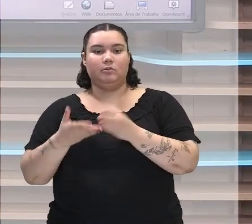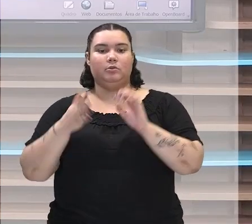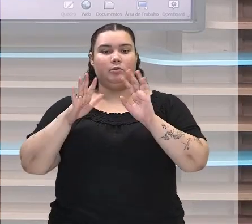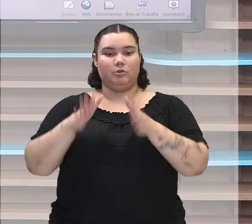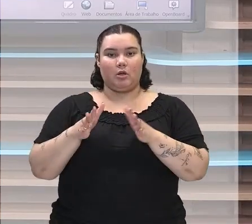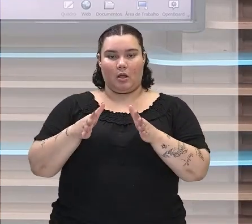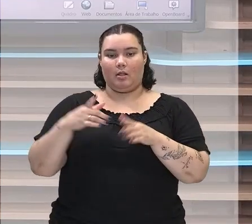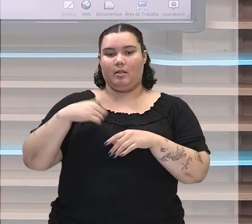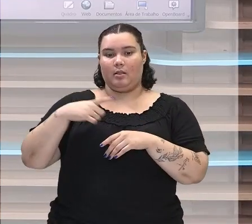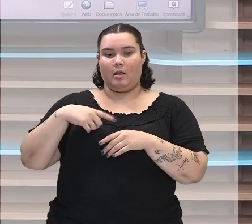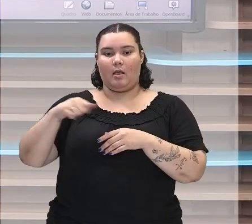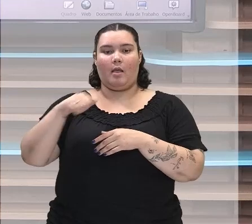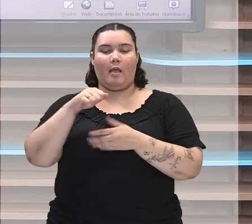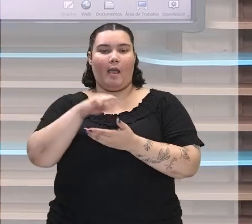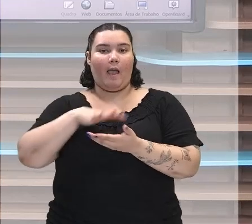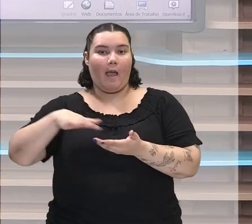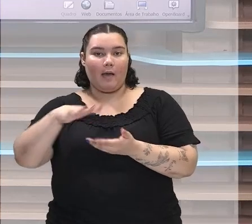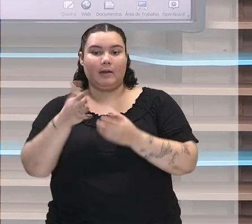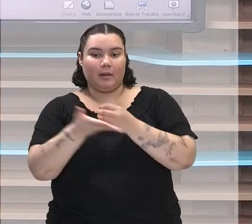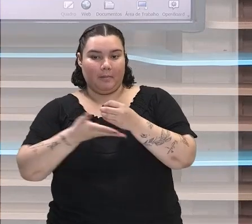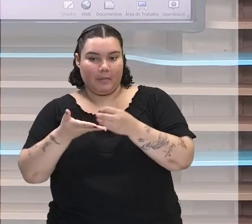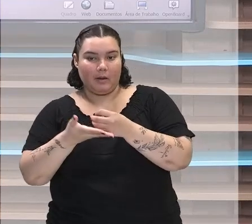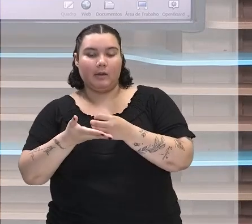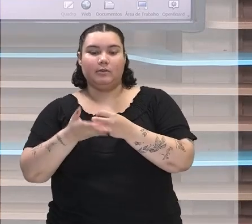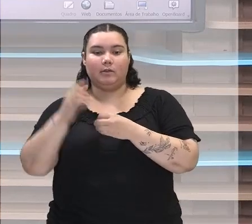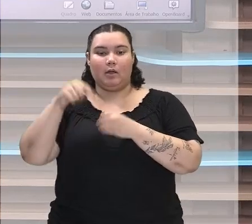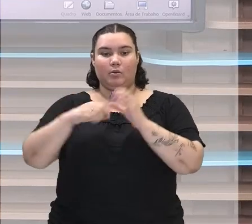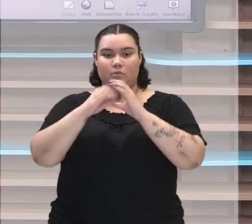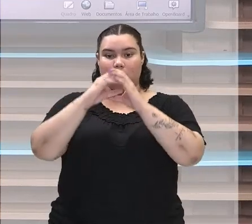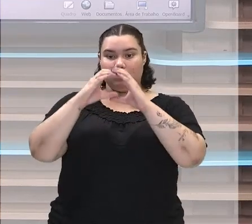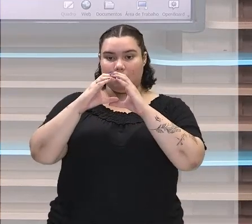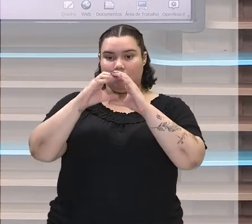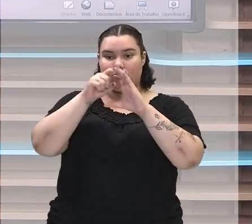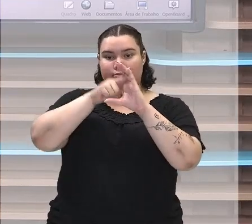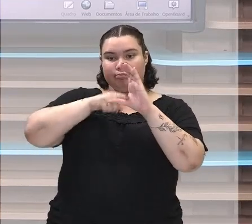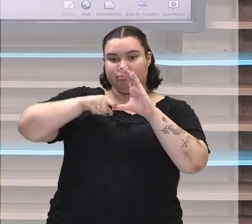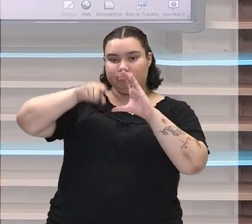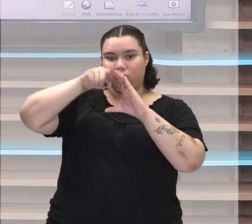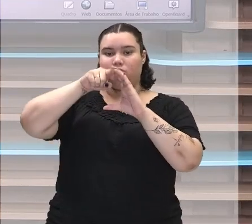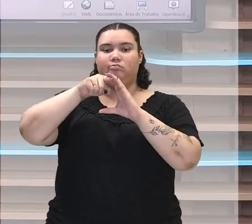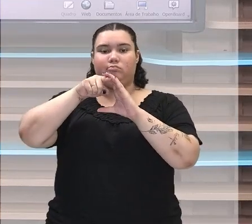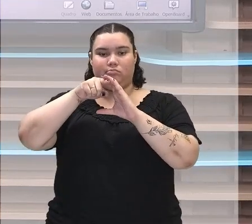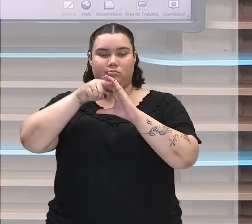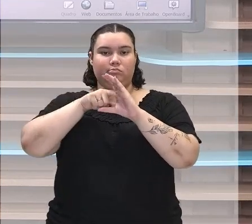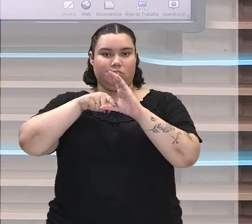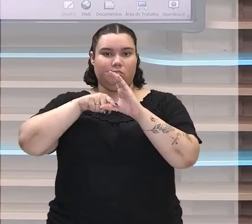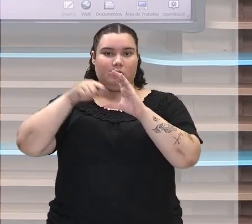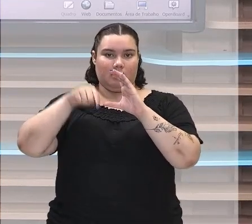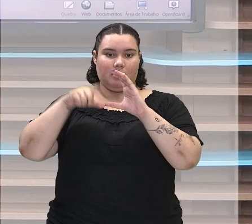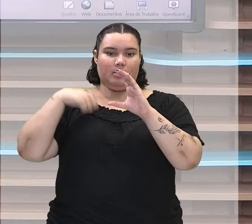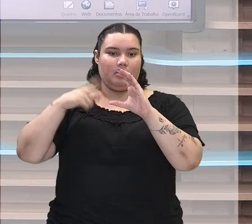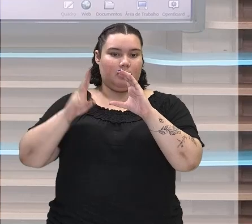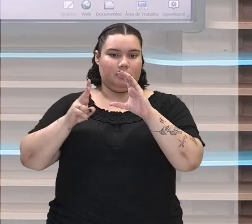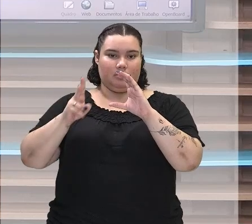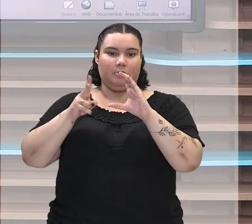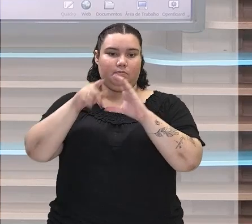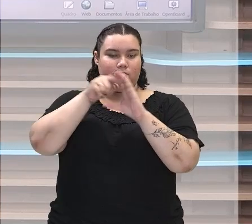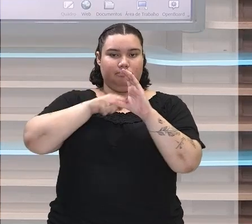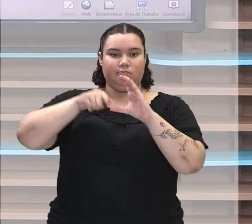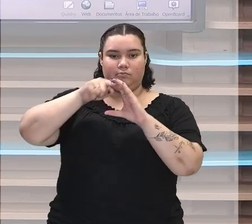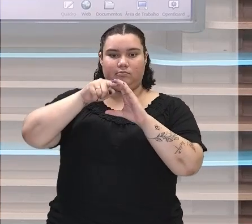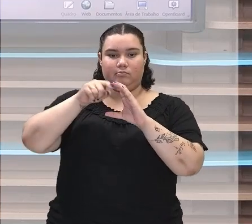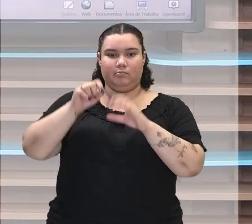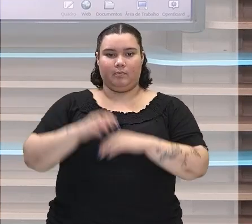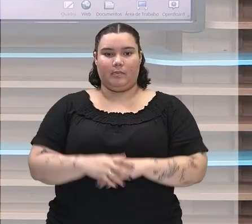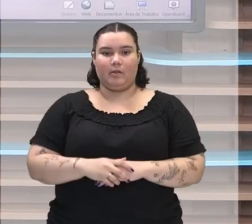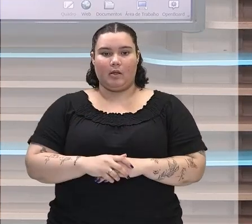deu a área da base do cilindro, que é um círculo, né? Se a gente pegar um cilindro, a base desse cilindro sempre vai ser um círculo.